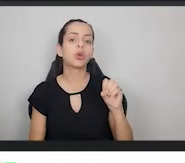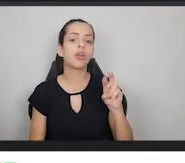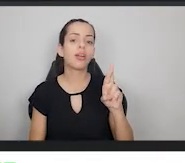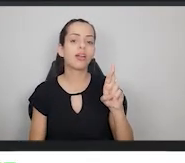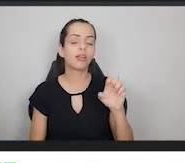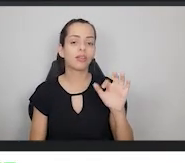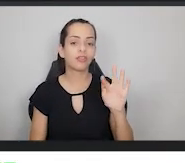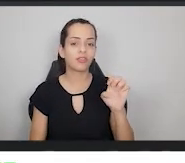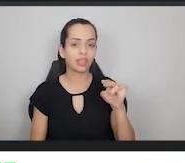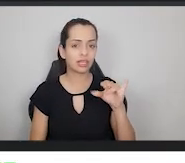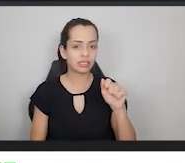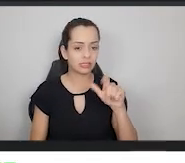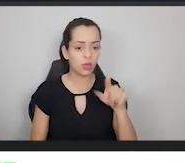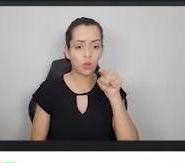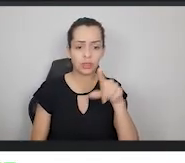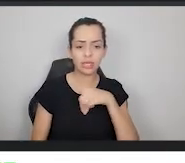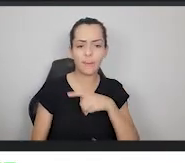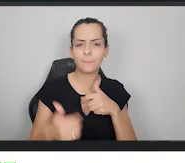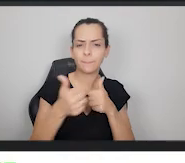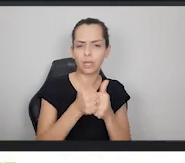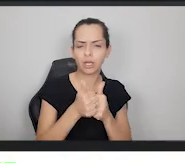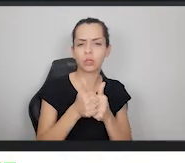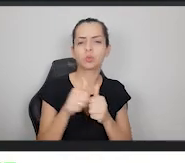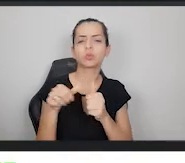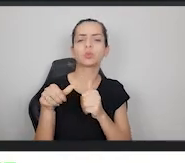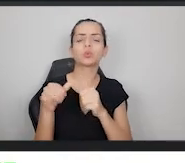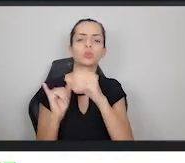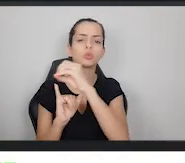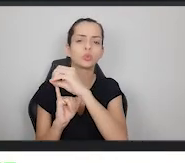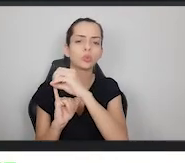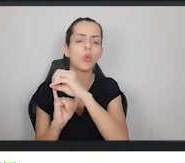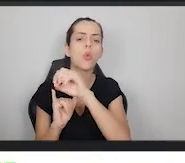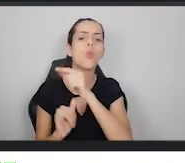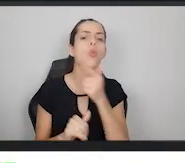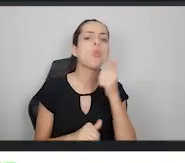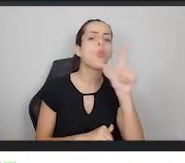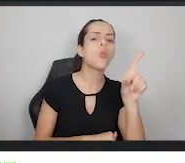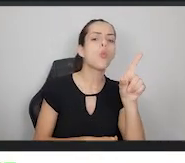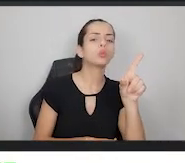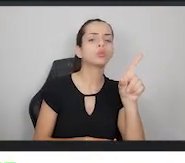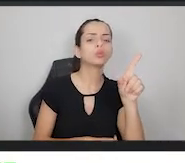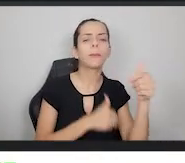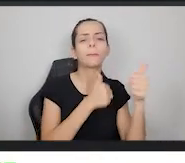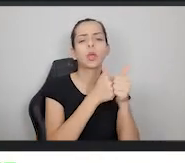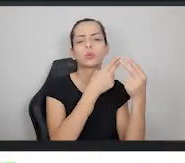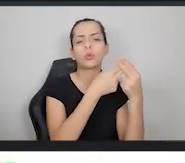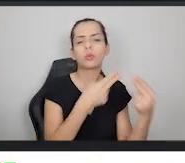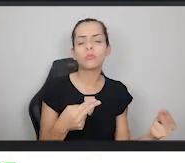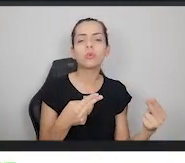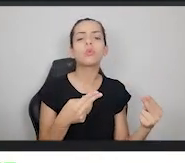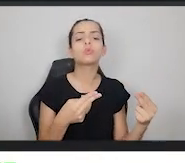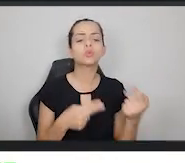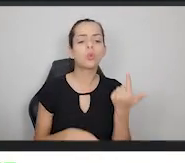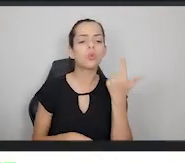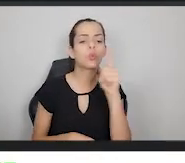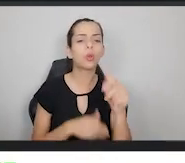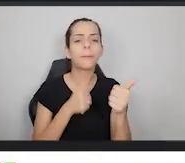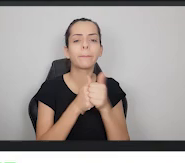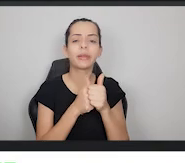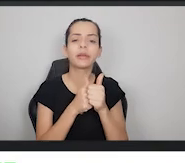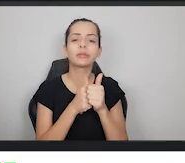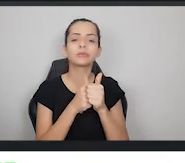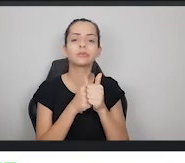compensação. Aqui, o sistema de distribuição de Montes Claros, só para exemplificar, na verdade, isso aqui é uma figura de um